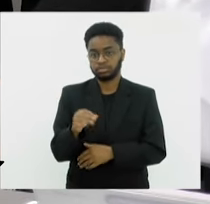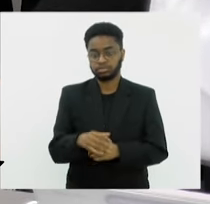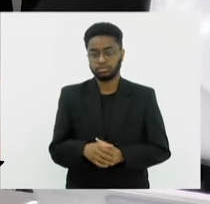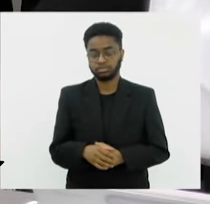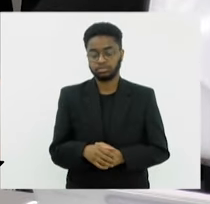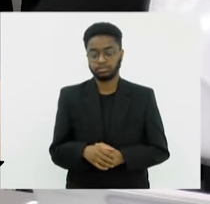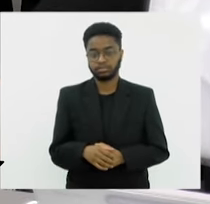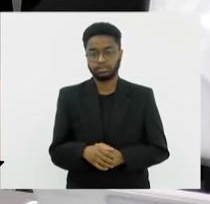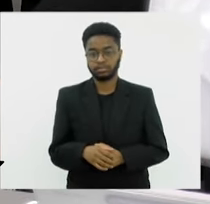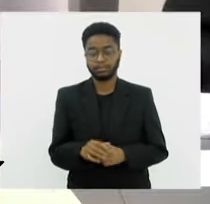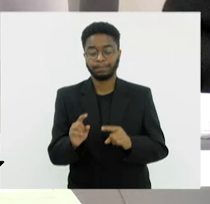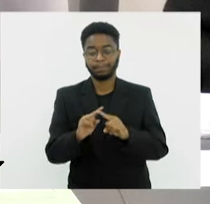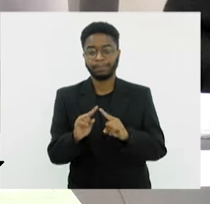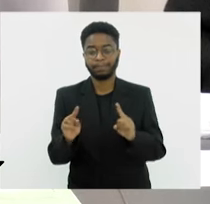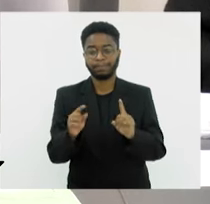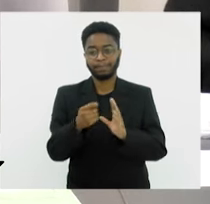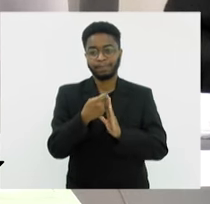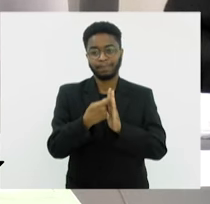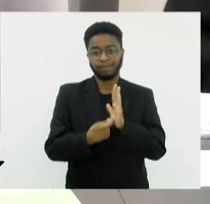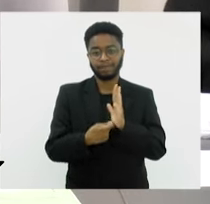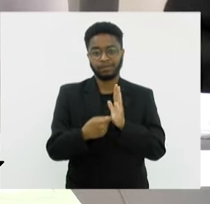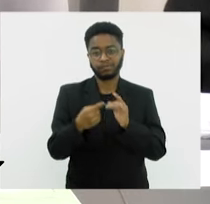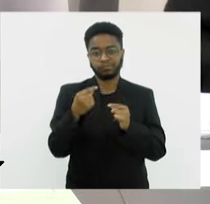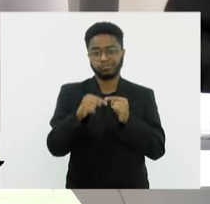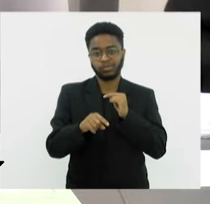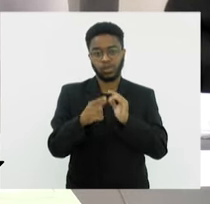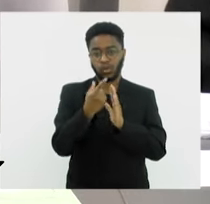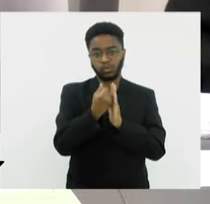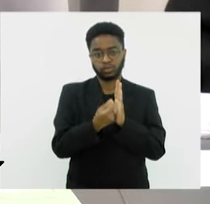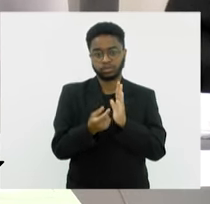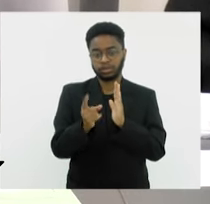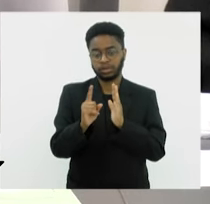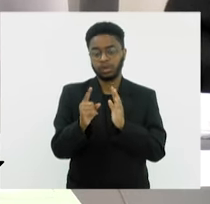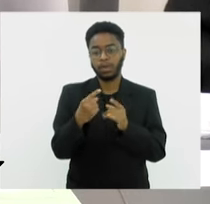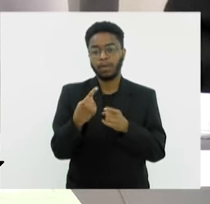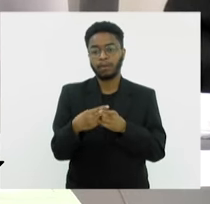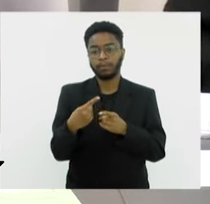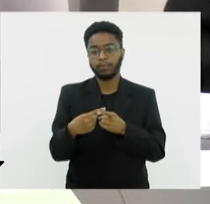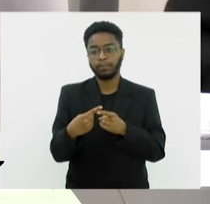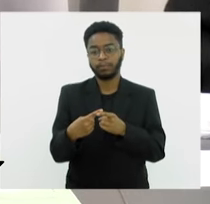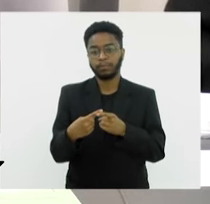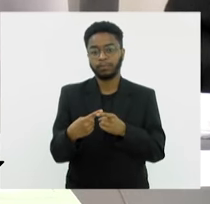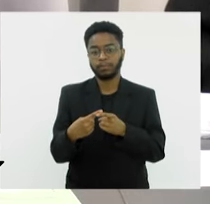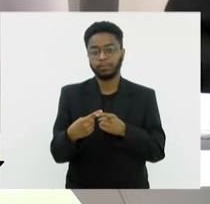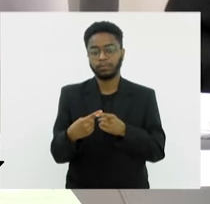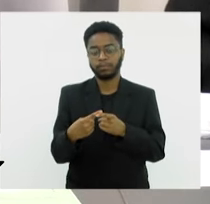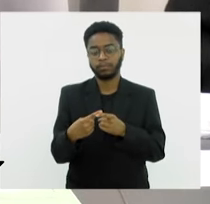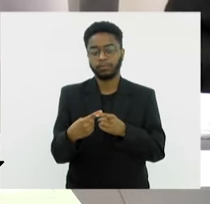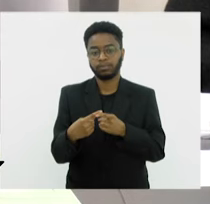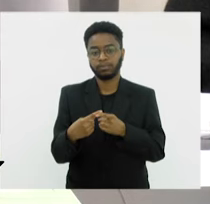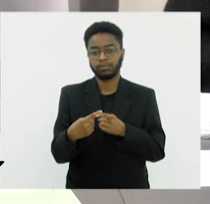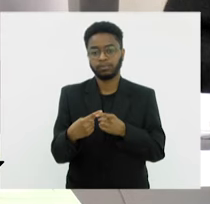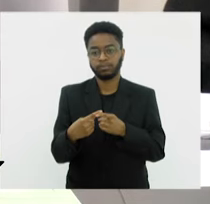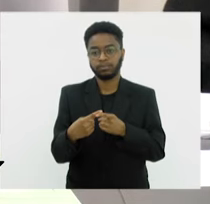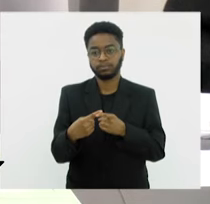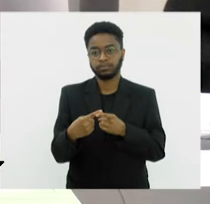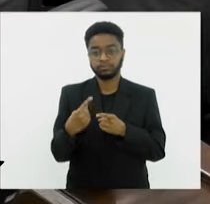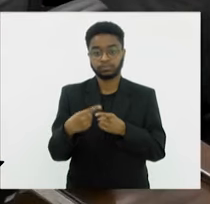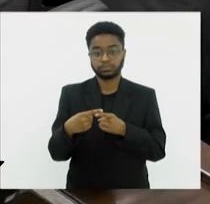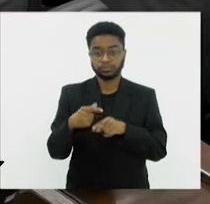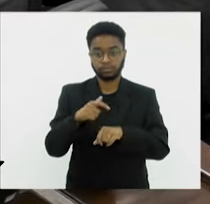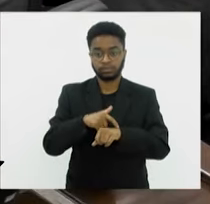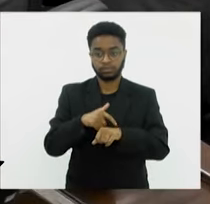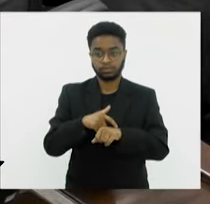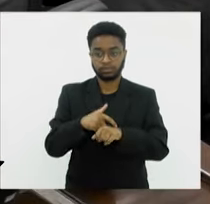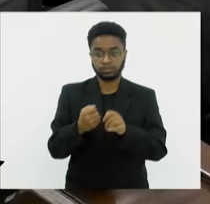Mas taxa de inscrição não faz parte do orçamento. Porque na verdade, não, na hora que não tem que, o... Na hora que vai se lançar previsão, o edital... Então